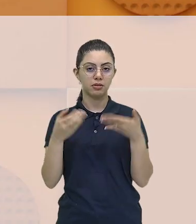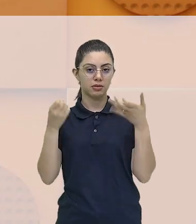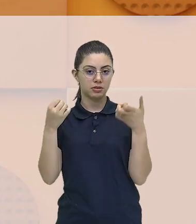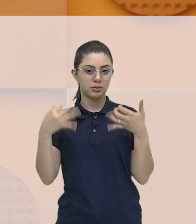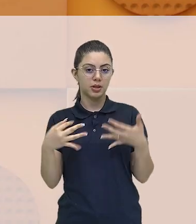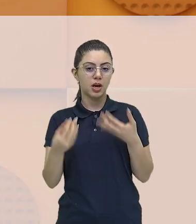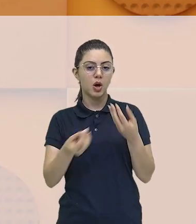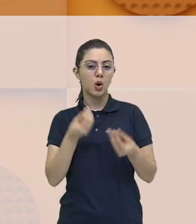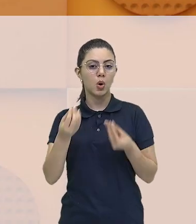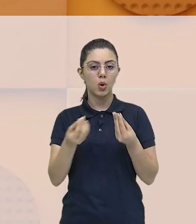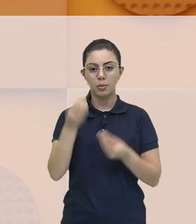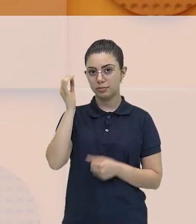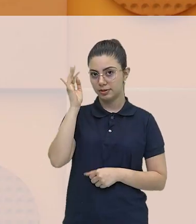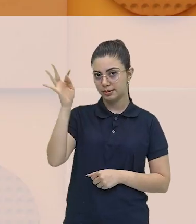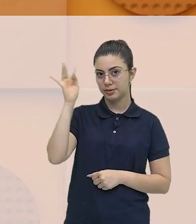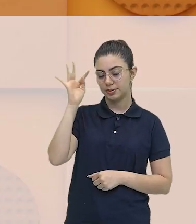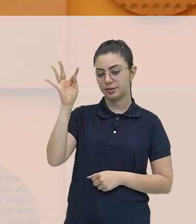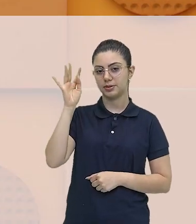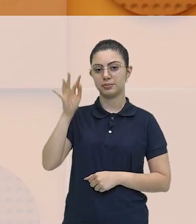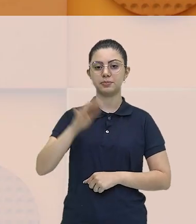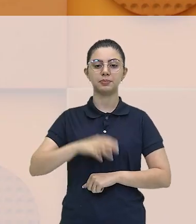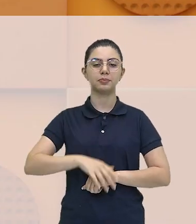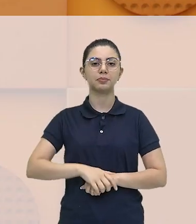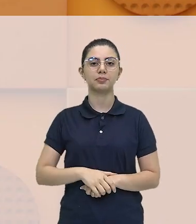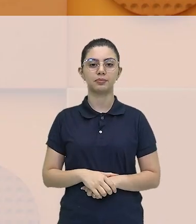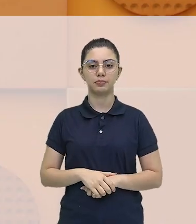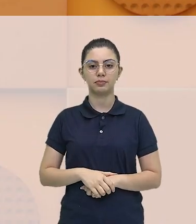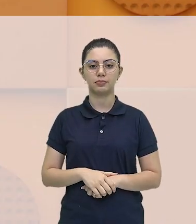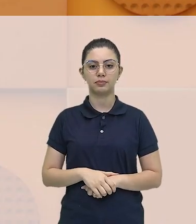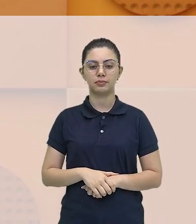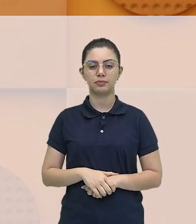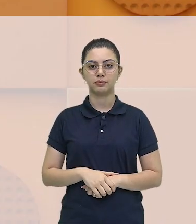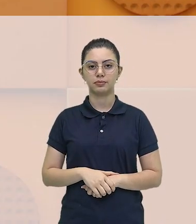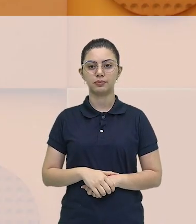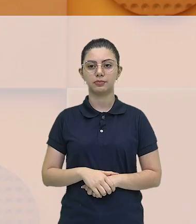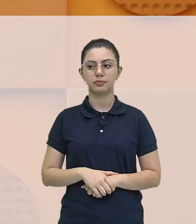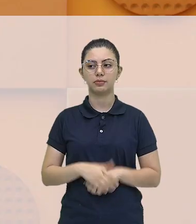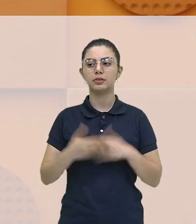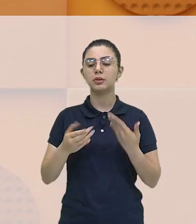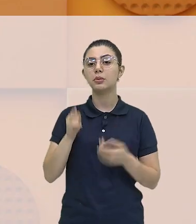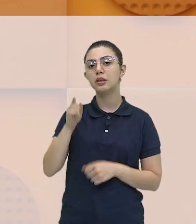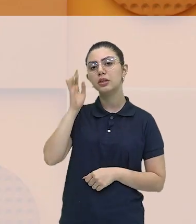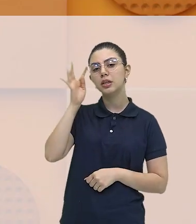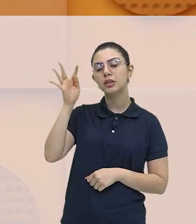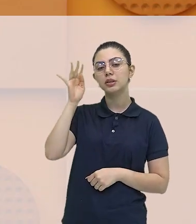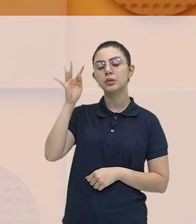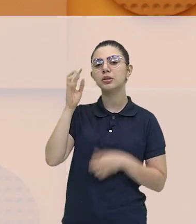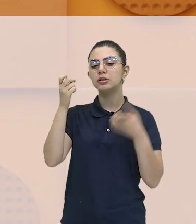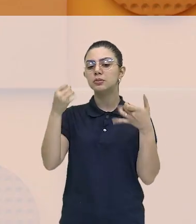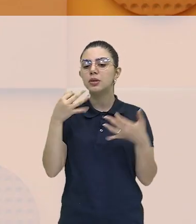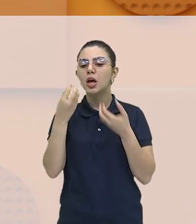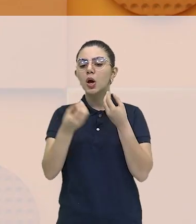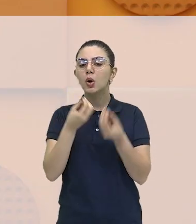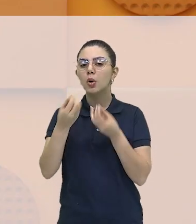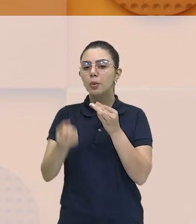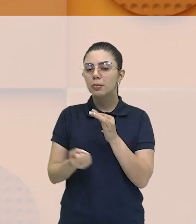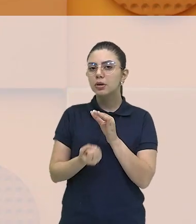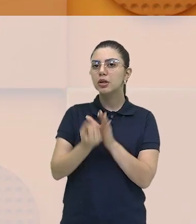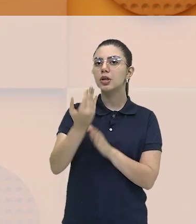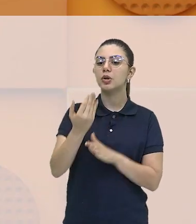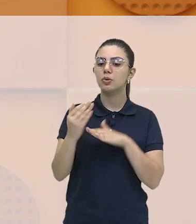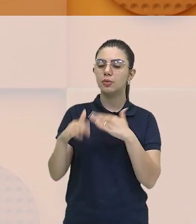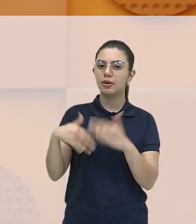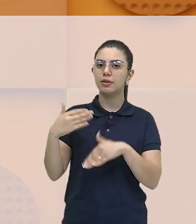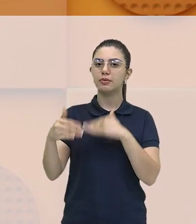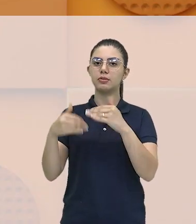essa teoria o que ela vinha a afirmar em relação aí à origem, o surgimento e a